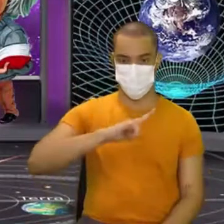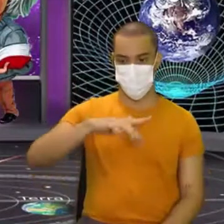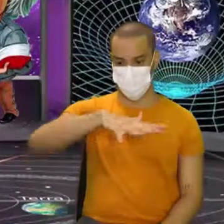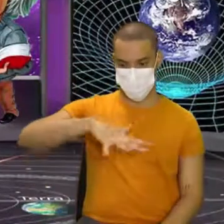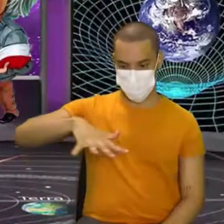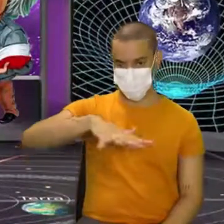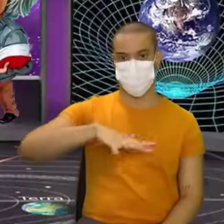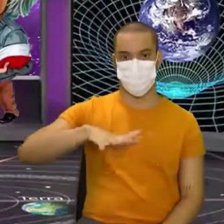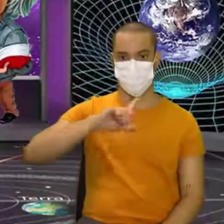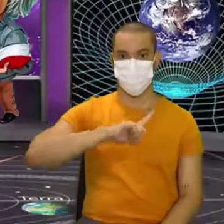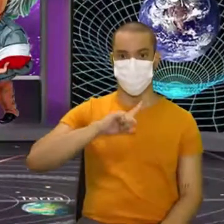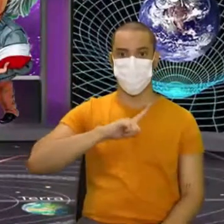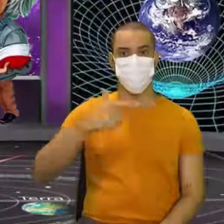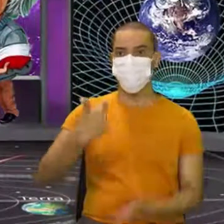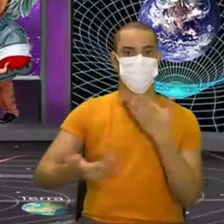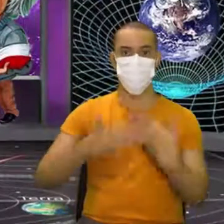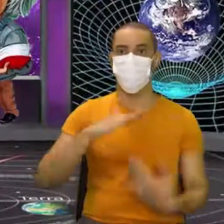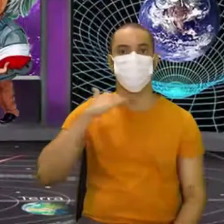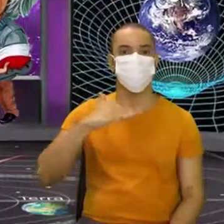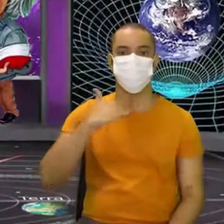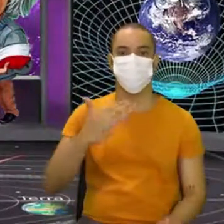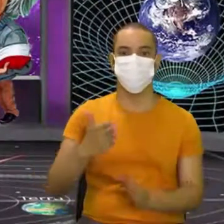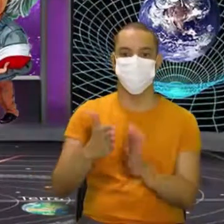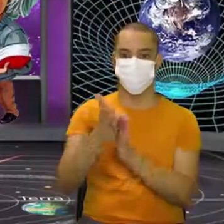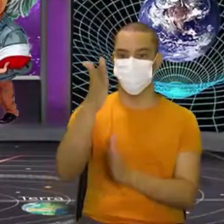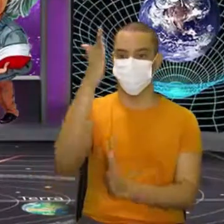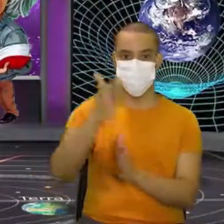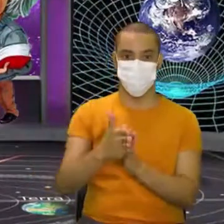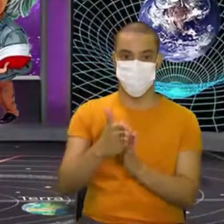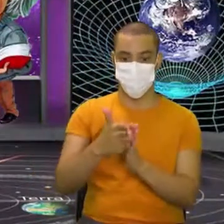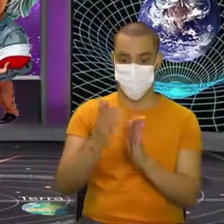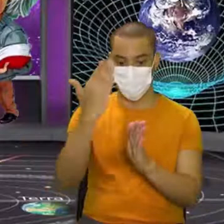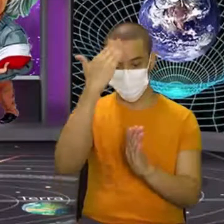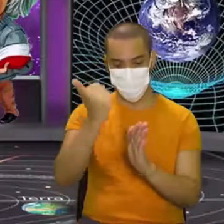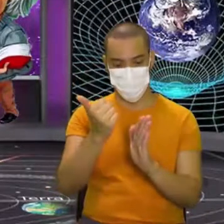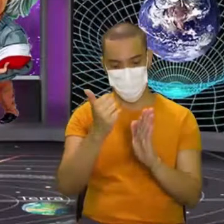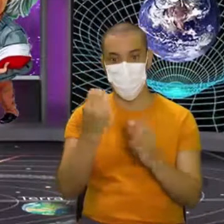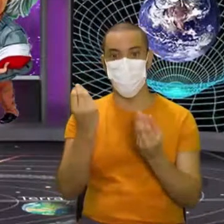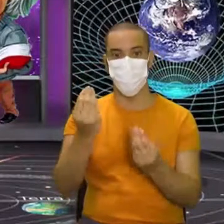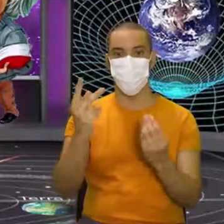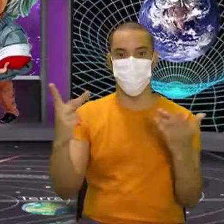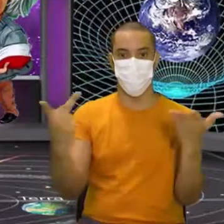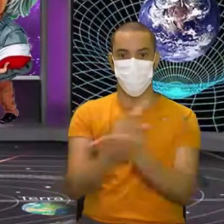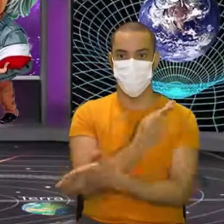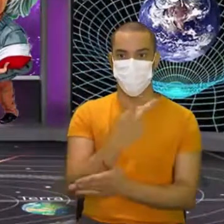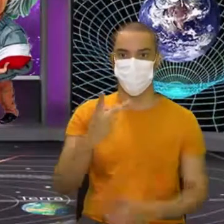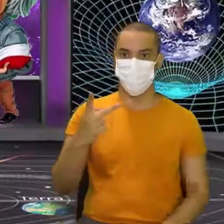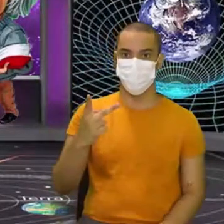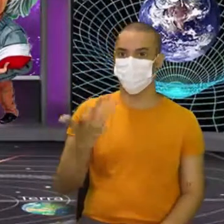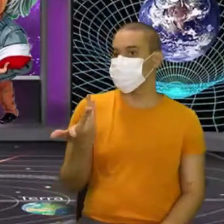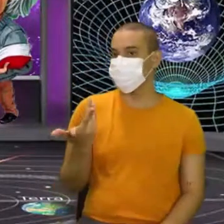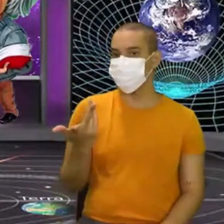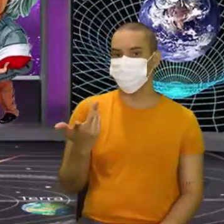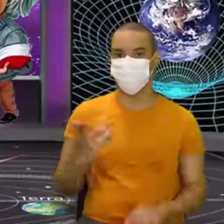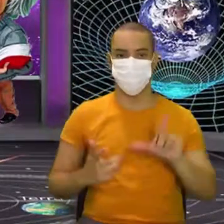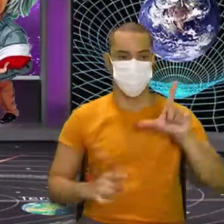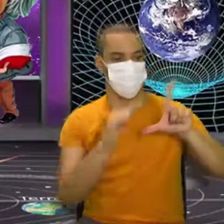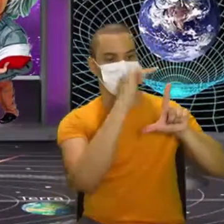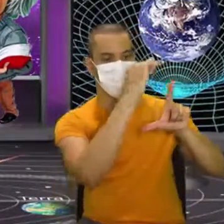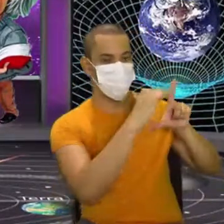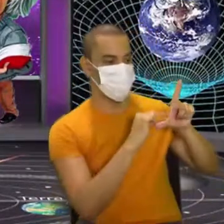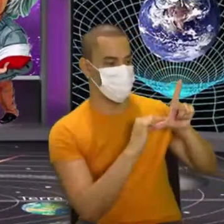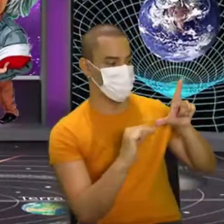campo e ela tá nessa posição não vai me importar essa aqui a componente só vai me importar componente perpendicular fazendo um ângulo